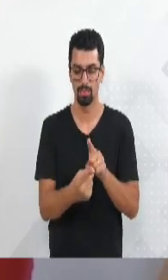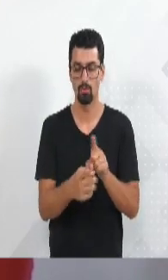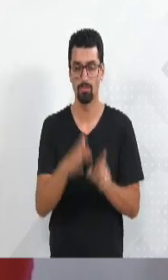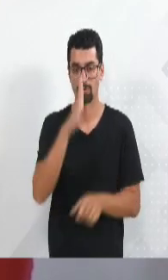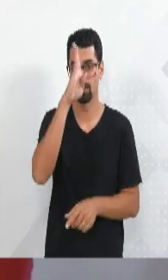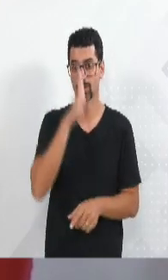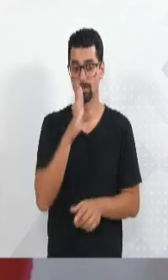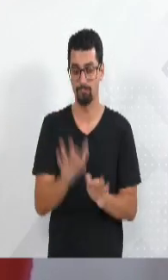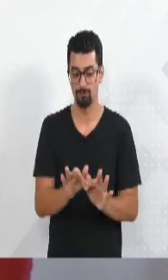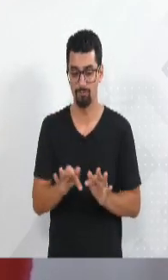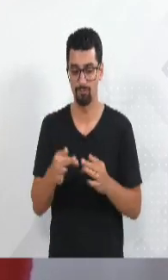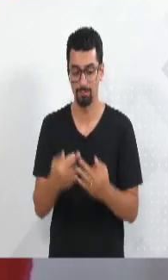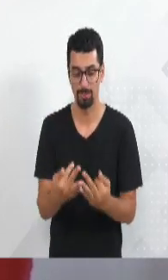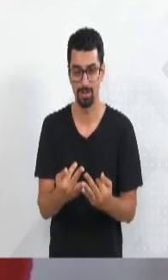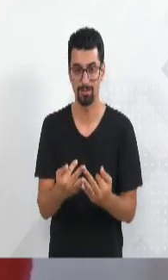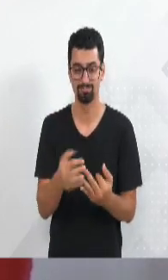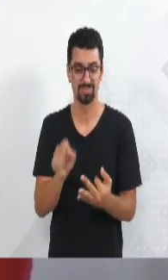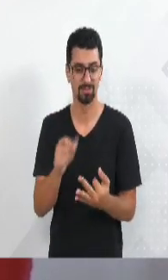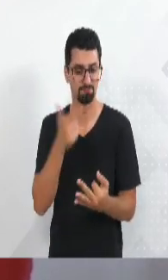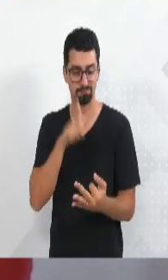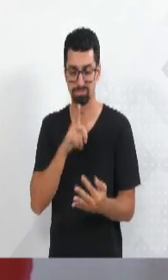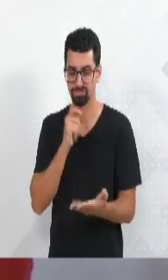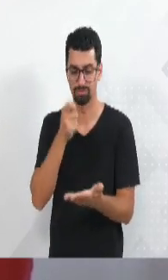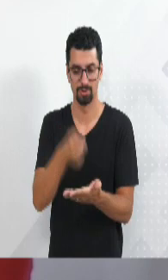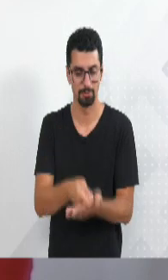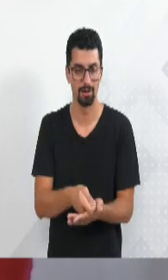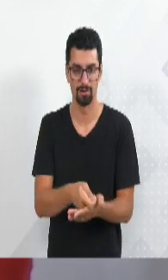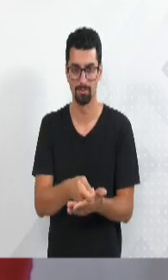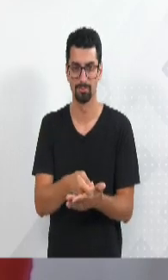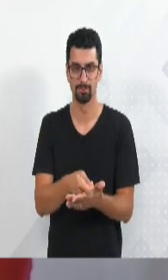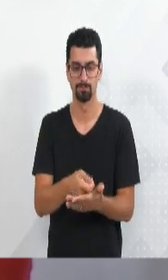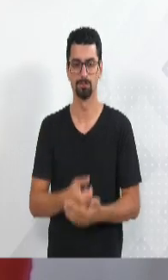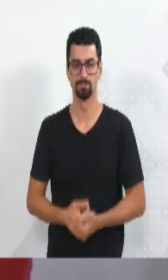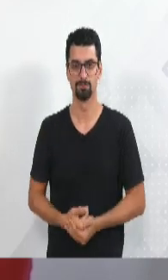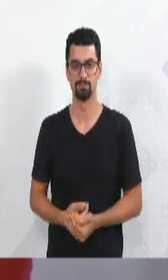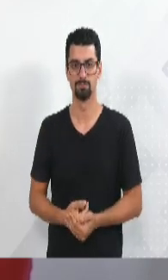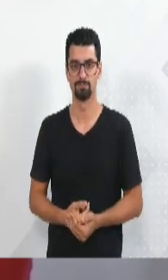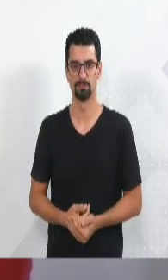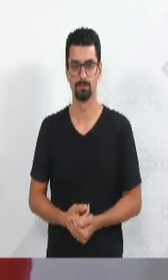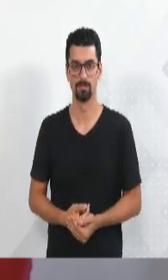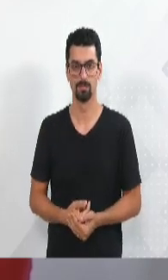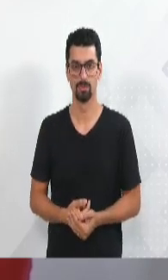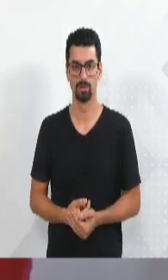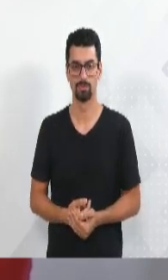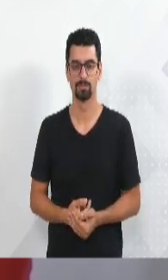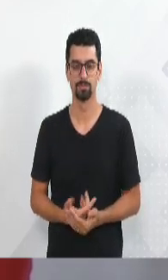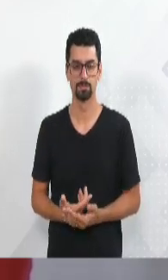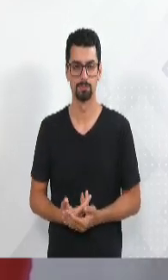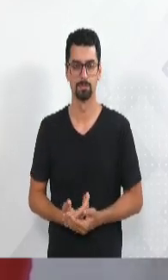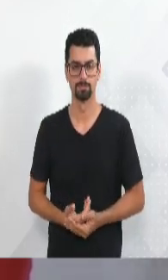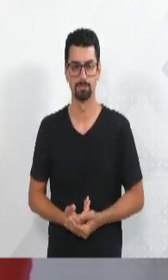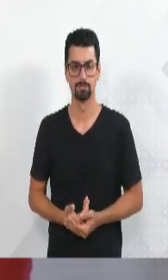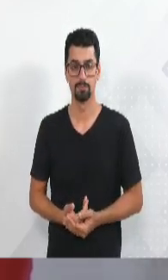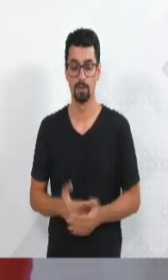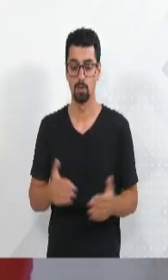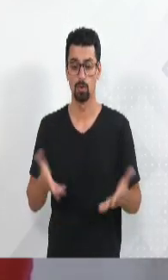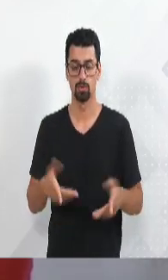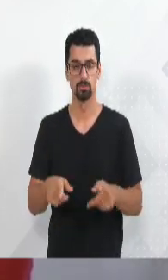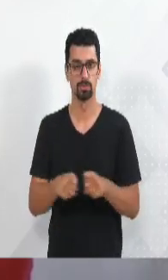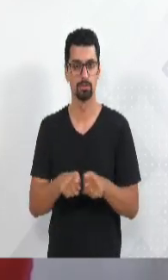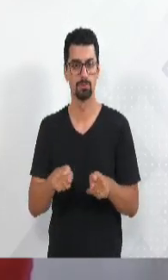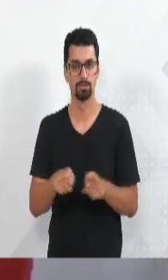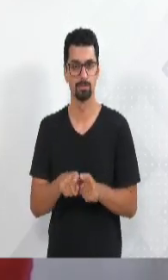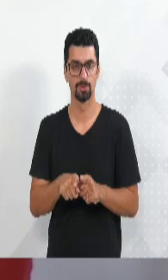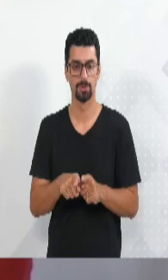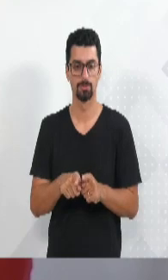para as famílias que não possui condições financeiras para arcar com os honorários na atualidade também está